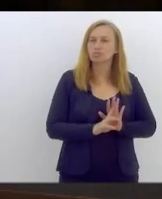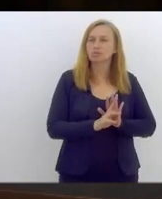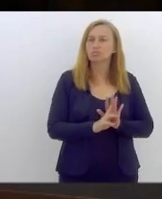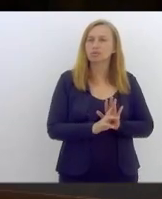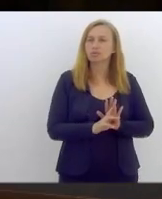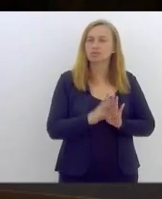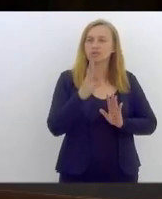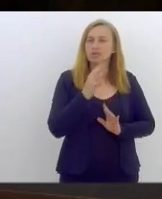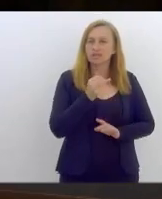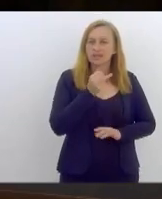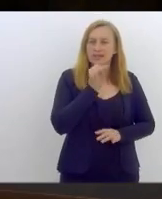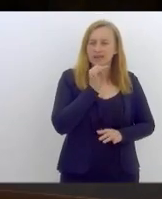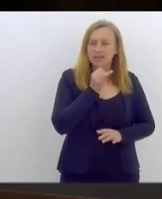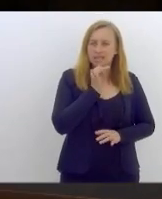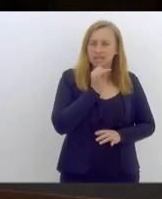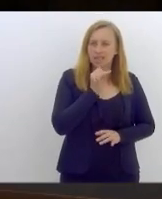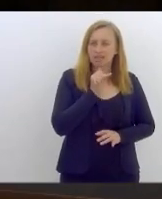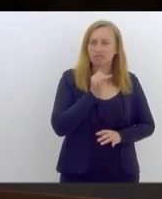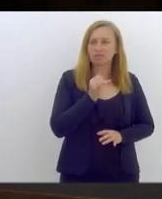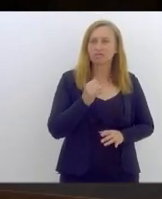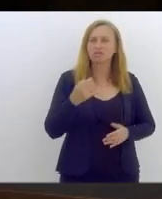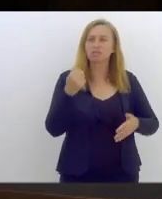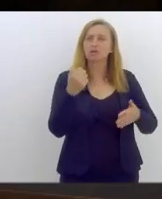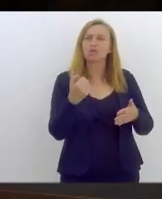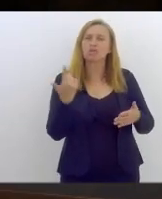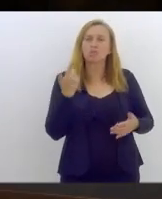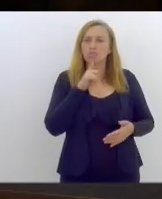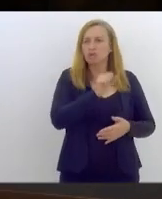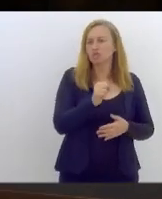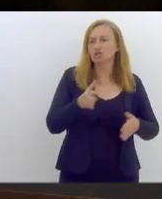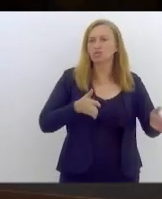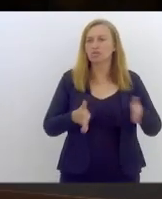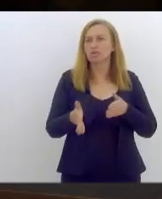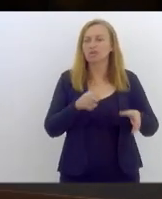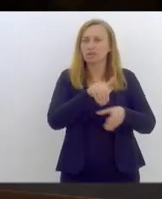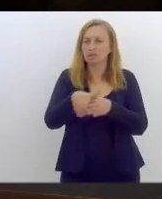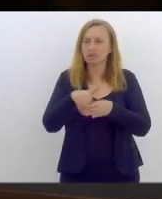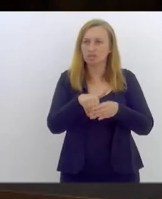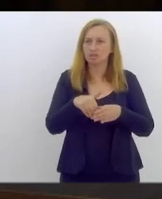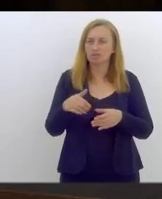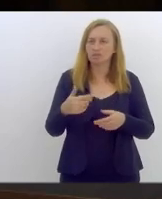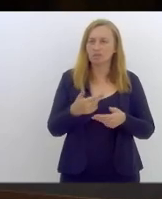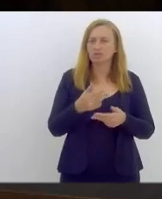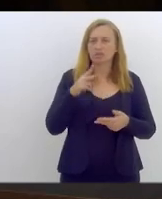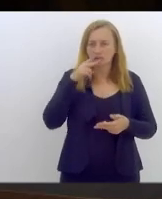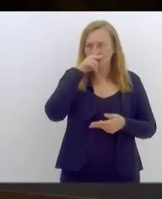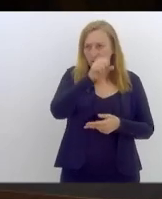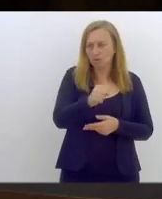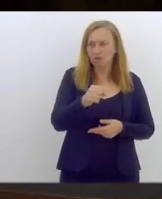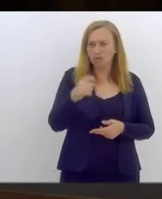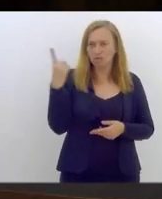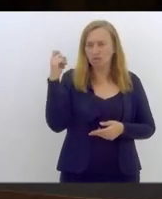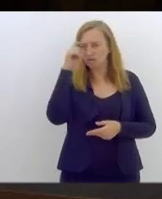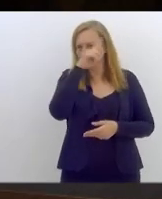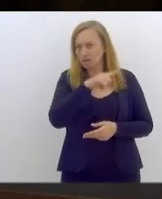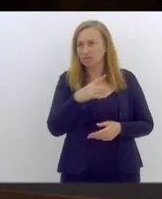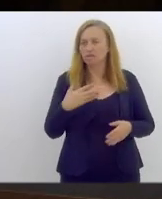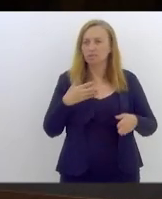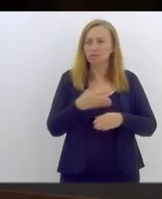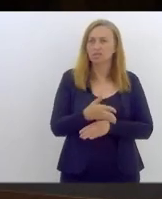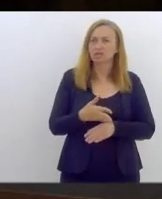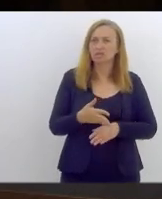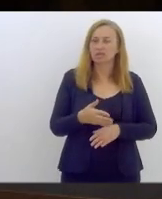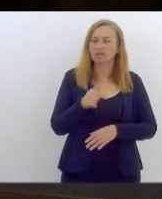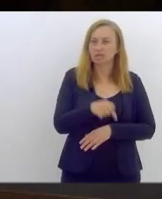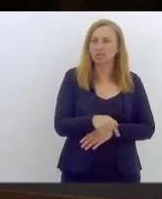para a importante conquista que teve nesse período eleitoral, que atravessou fortes distâncias e grandes barreiras, né, Wescra, para chegar até aqui